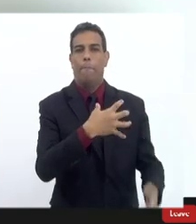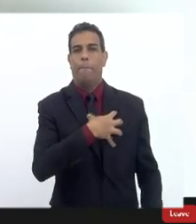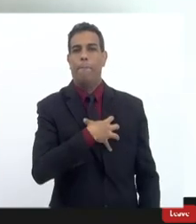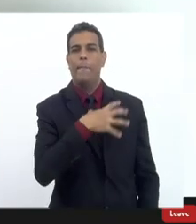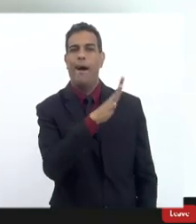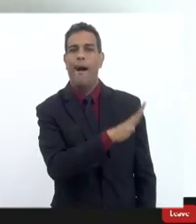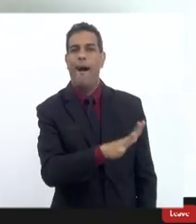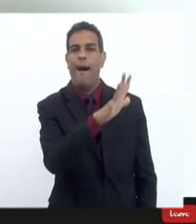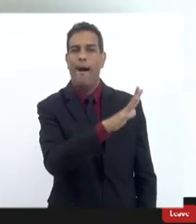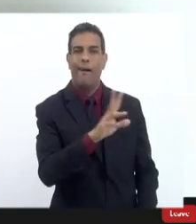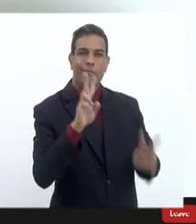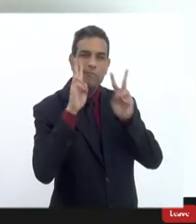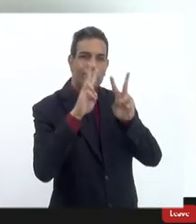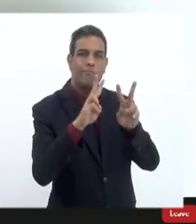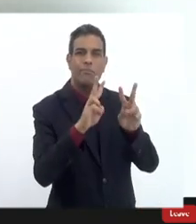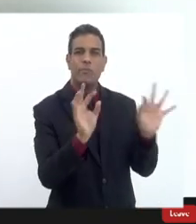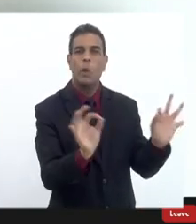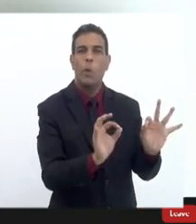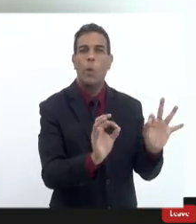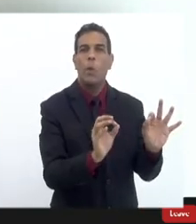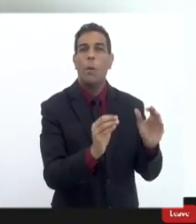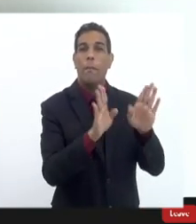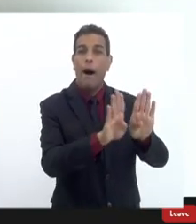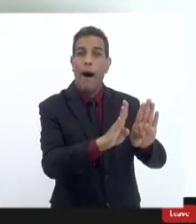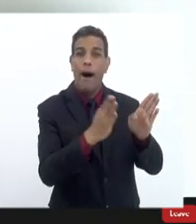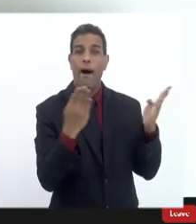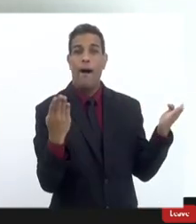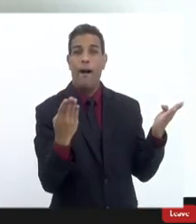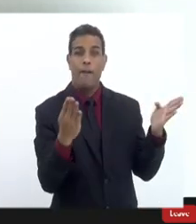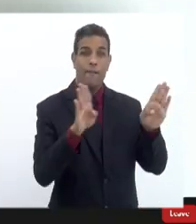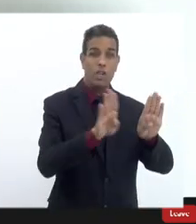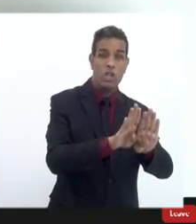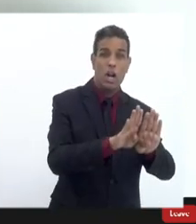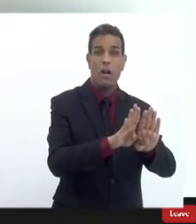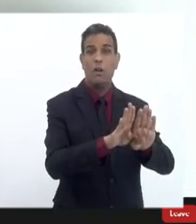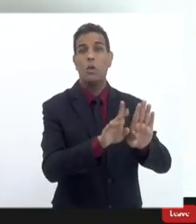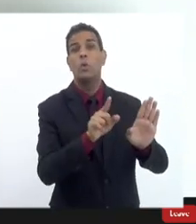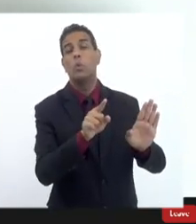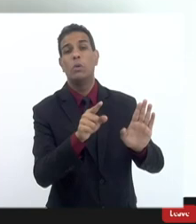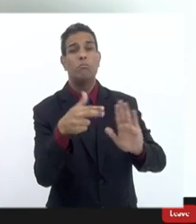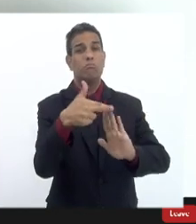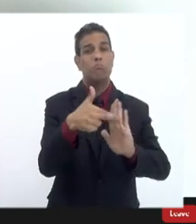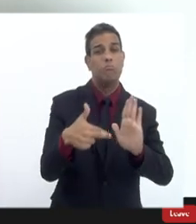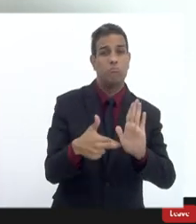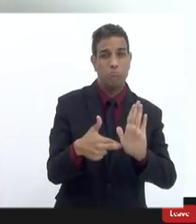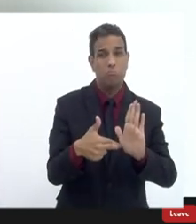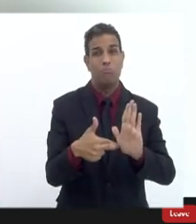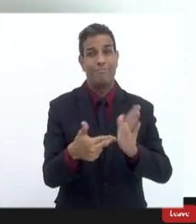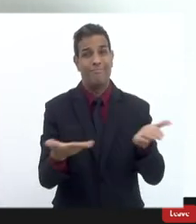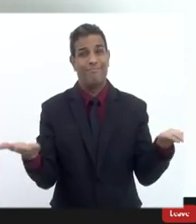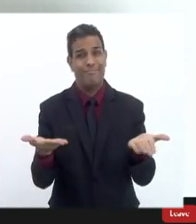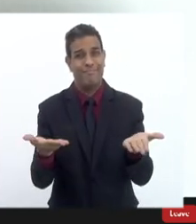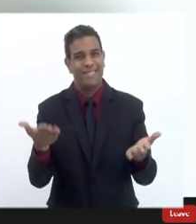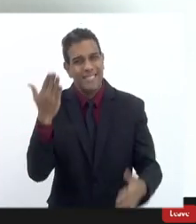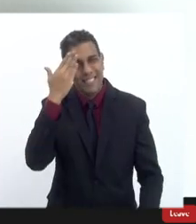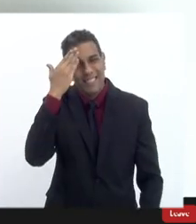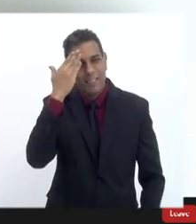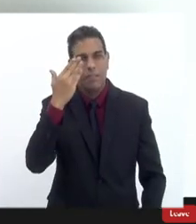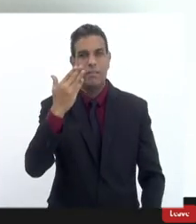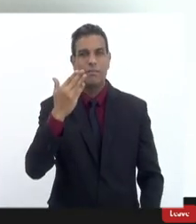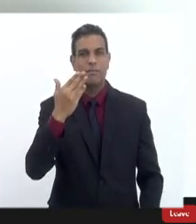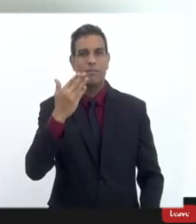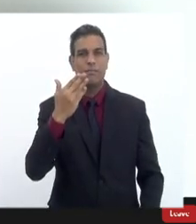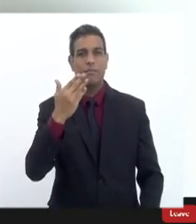fazemos essa valoração, né, o momento adequado de abertura ou não, ele é feito dado pelo contexto sanitário e avaliado